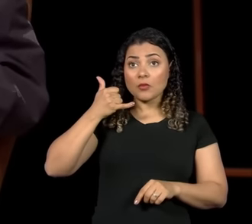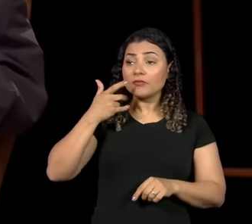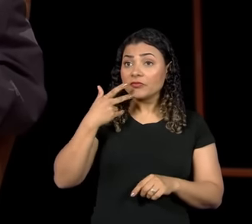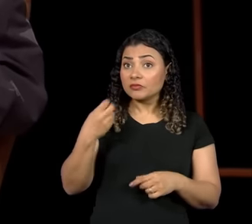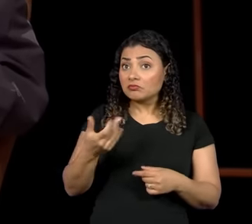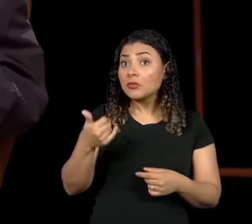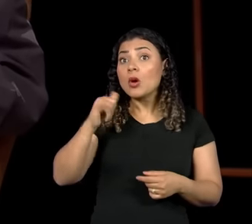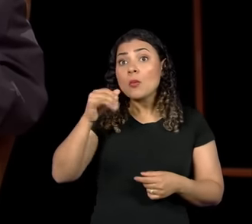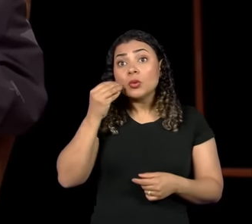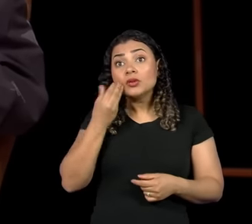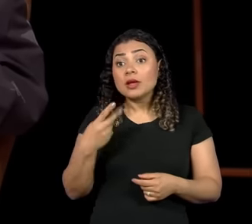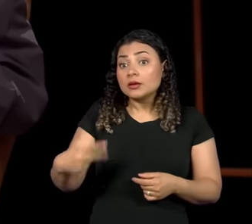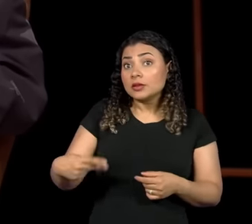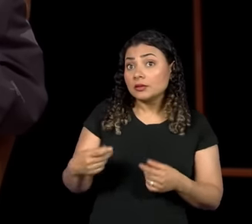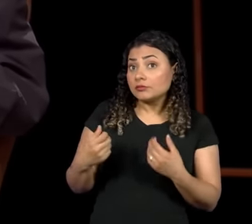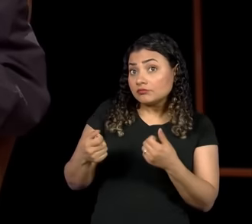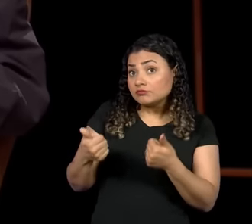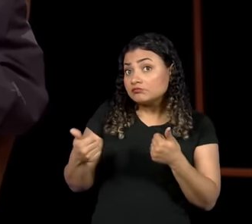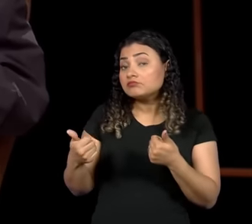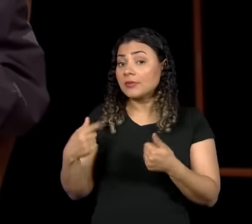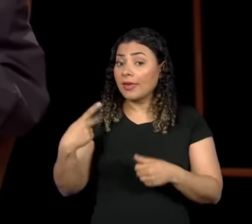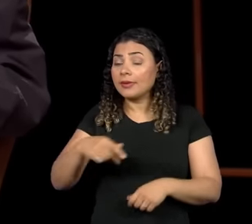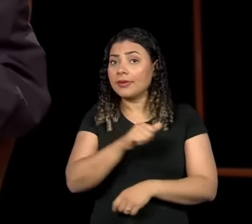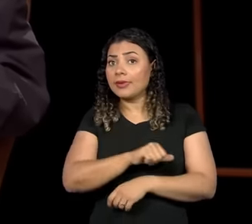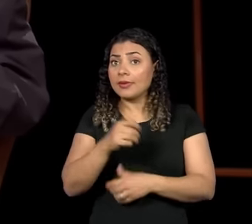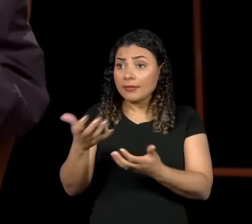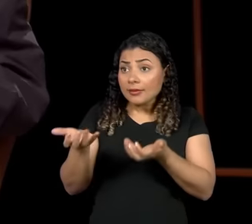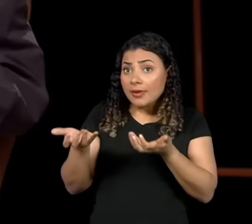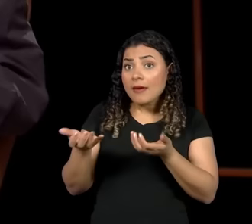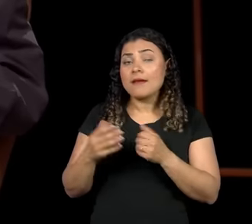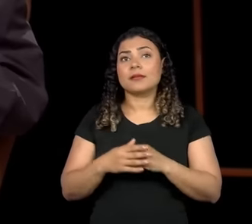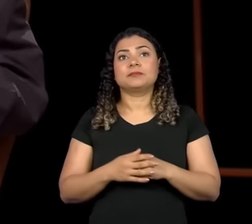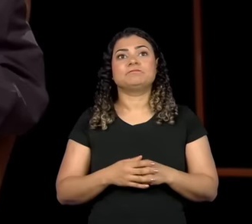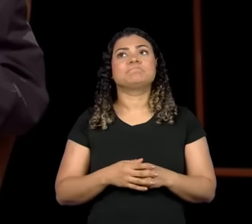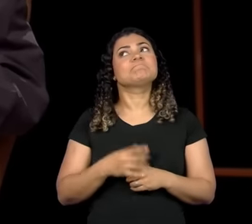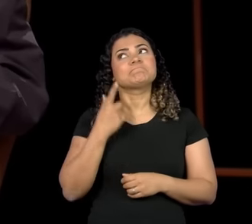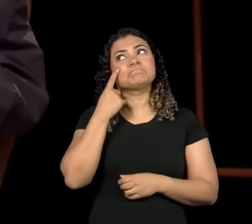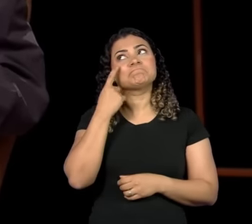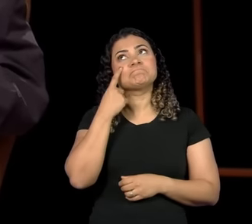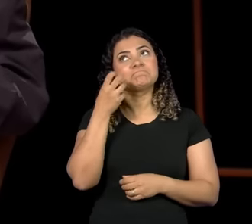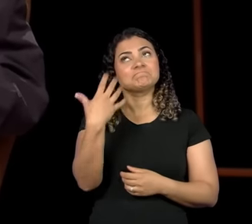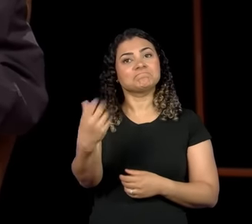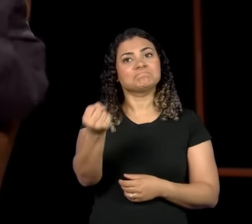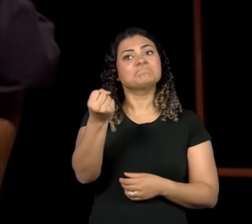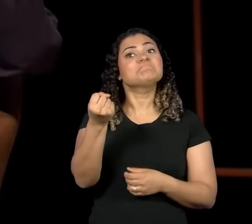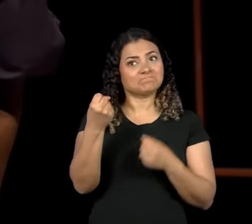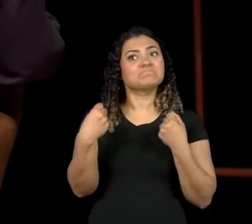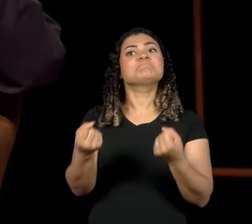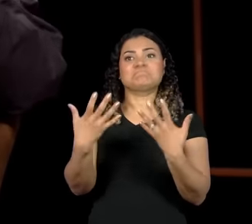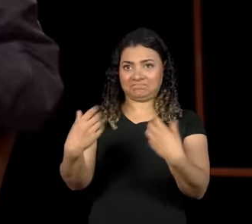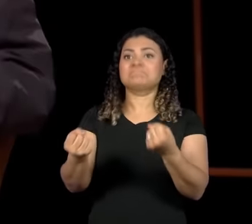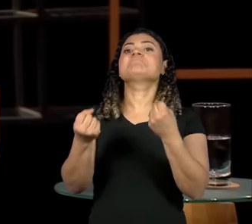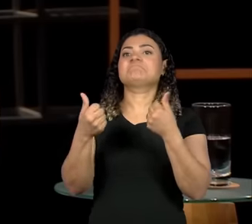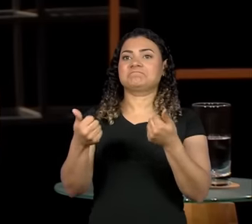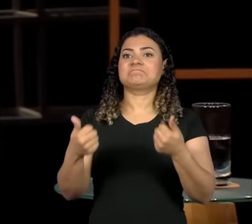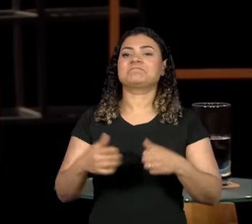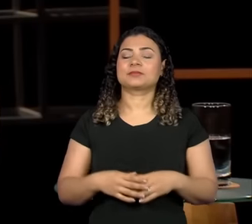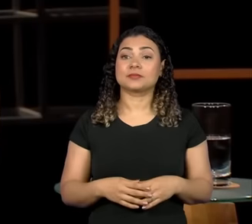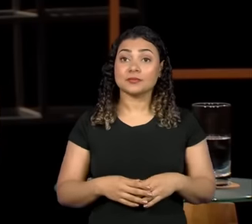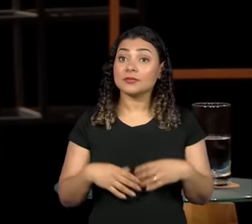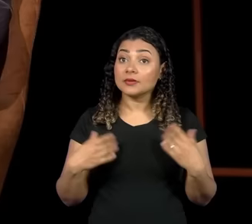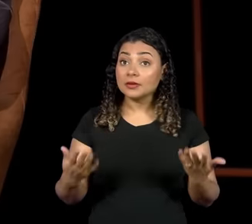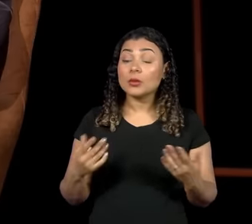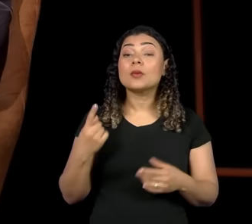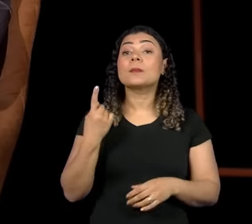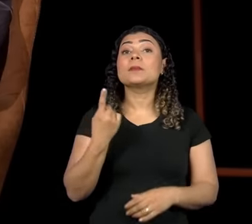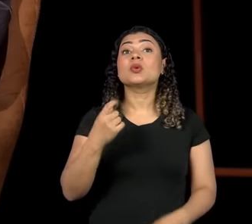uma oportunidade aqui e tal. Aqui no Rio, não quer vir e tal. Ah, tô dentro. Mas então, isso foi